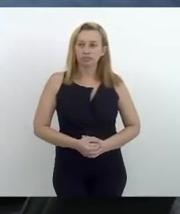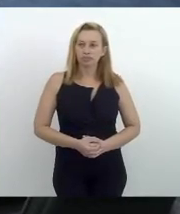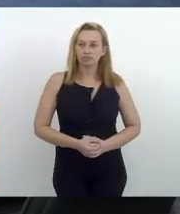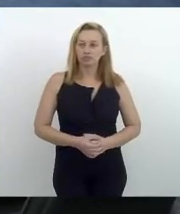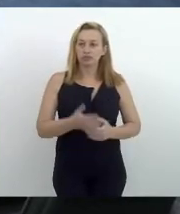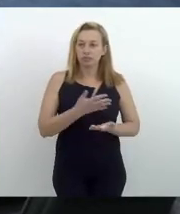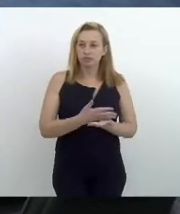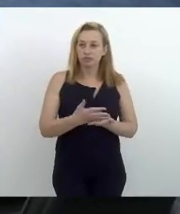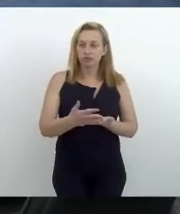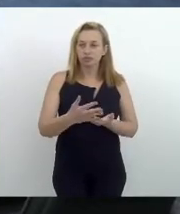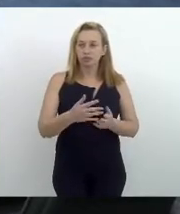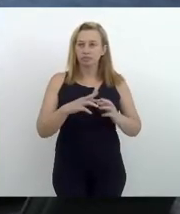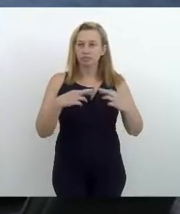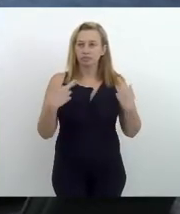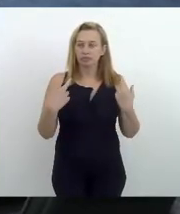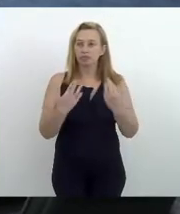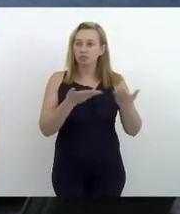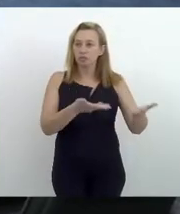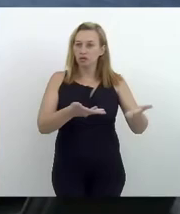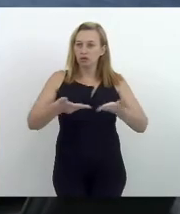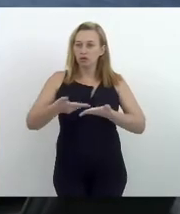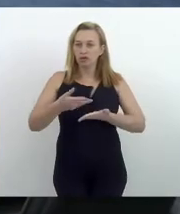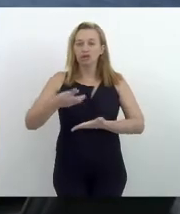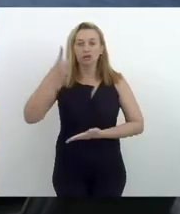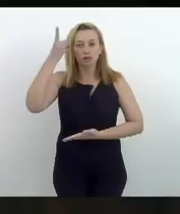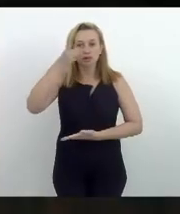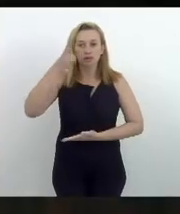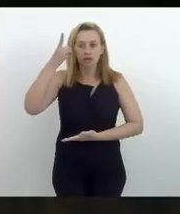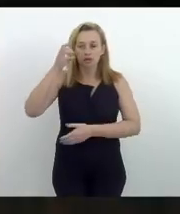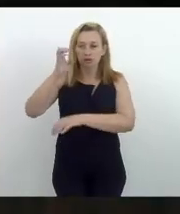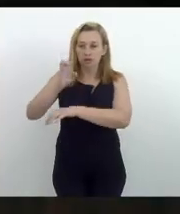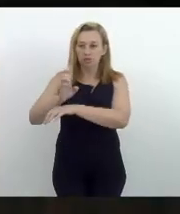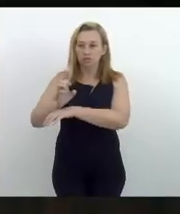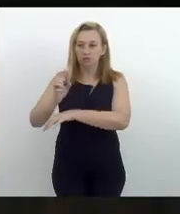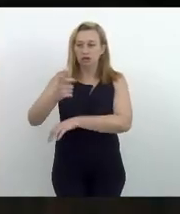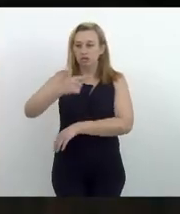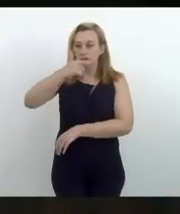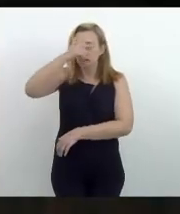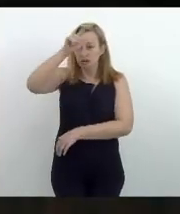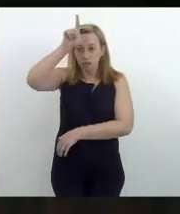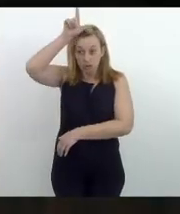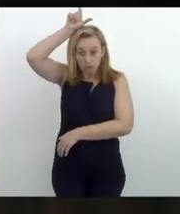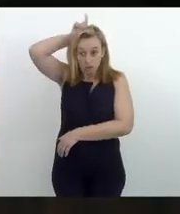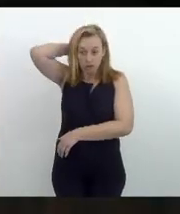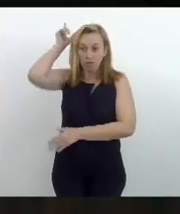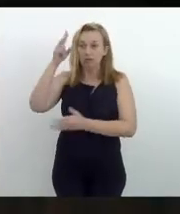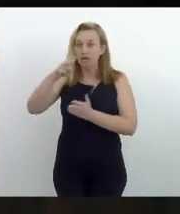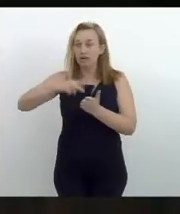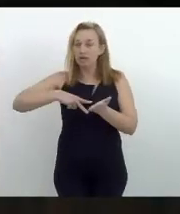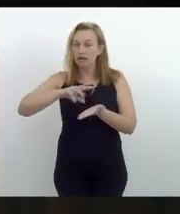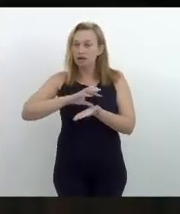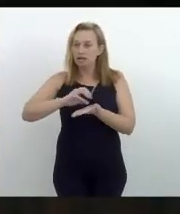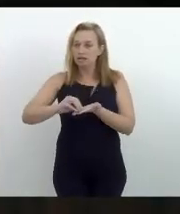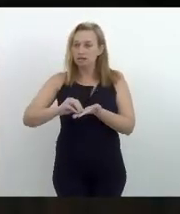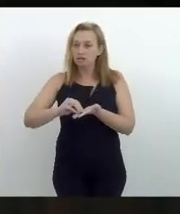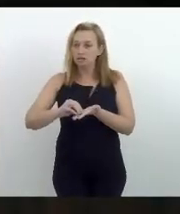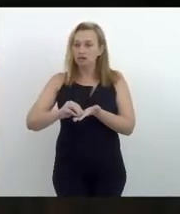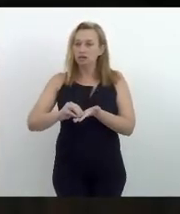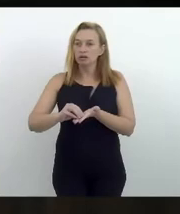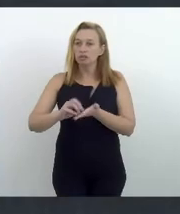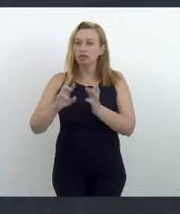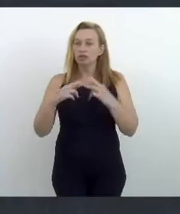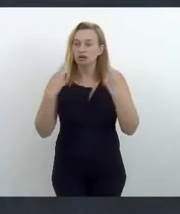sessão. A presidência convida o senhor deputado estadual Luiz Paulo para fazer a leitura da ata da sessão anterior.